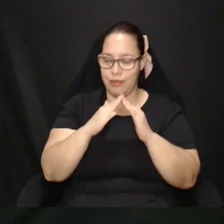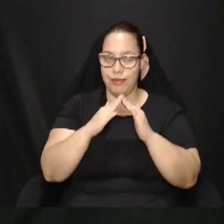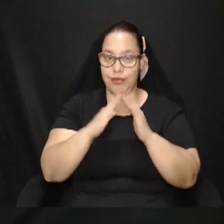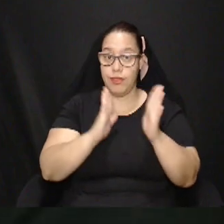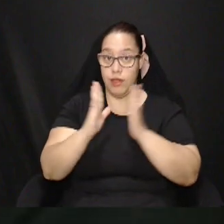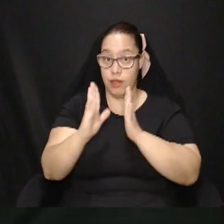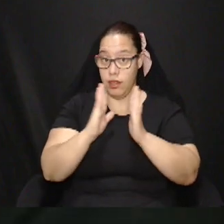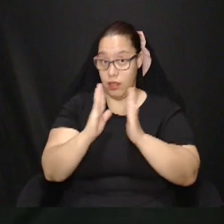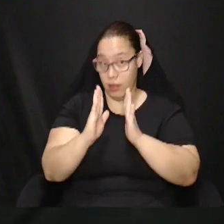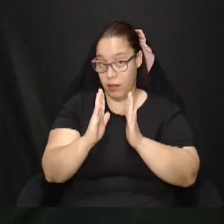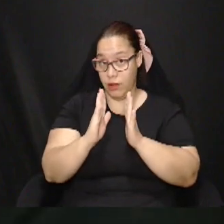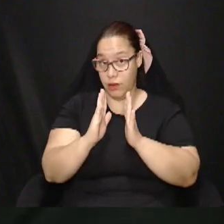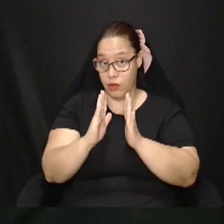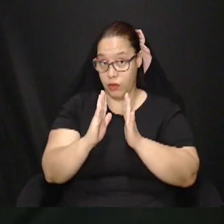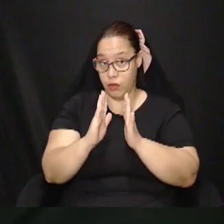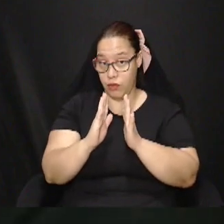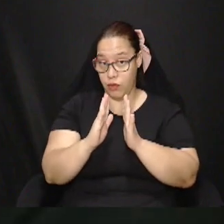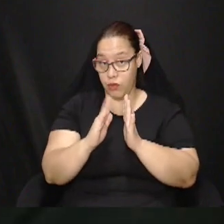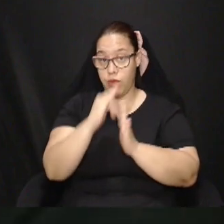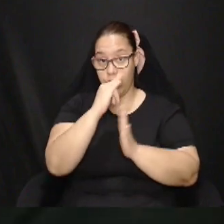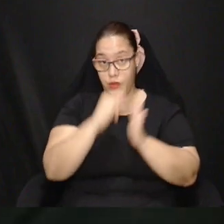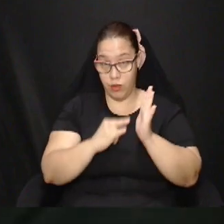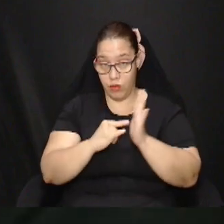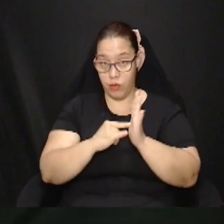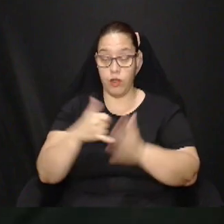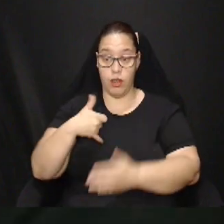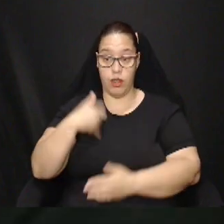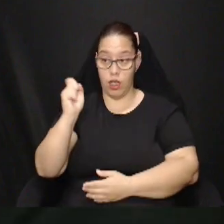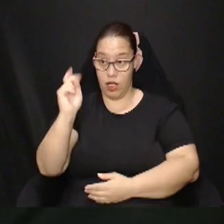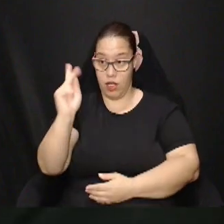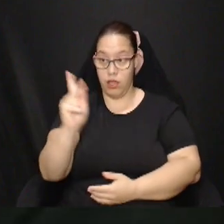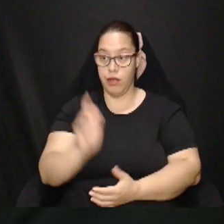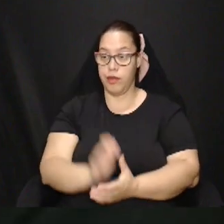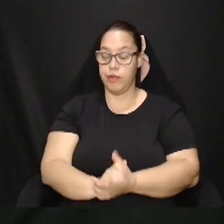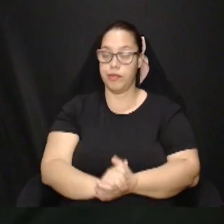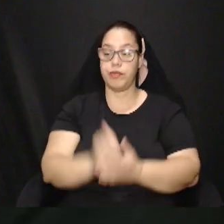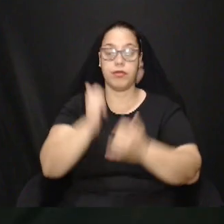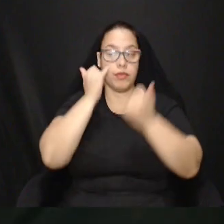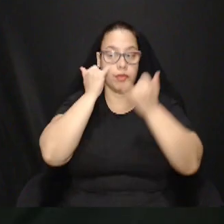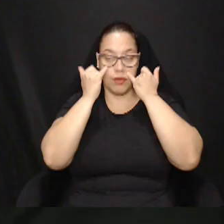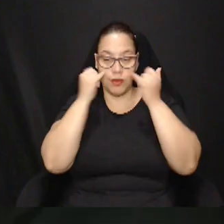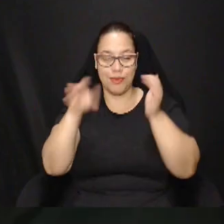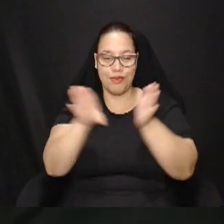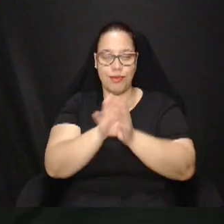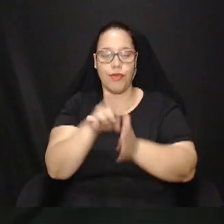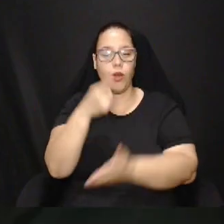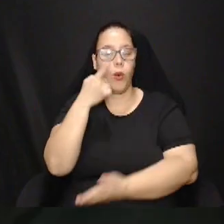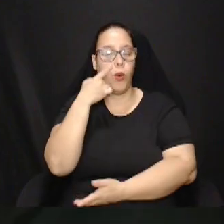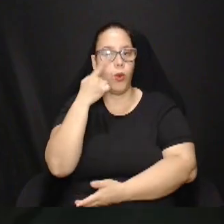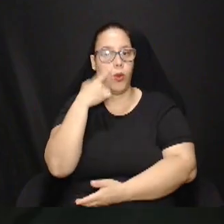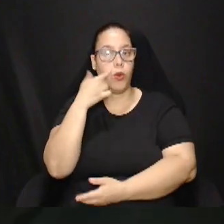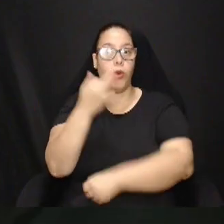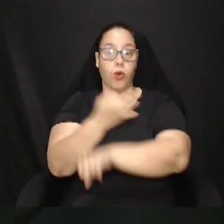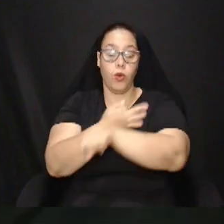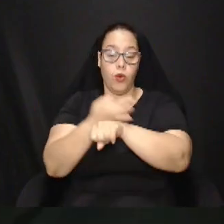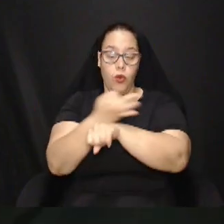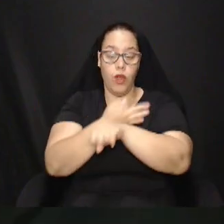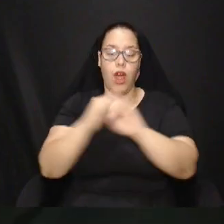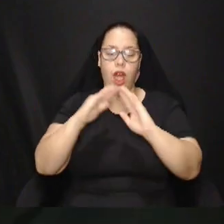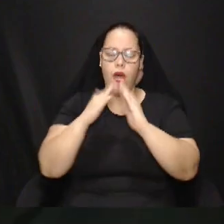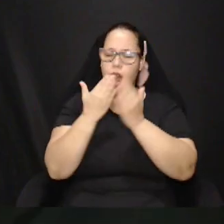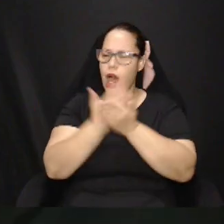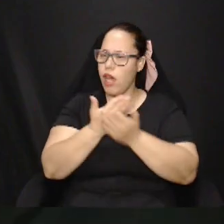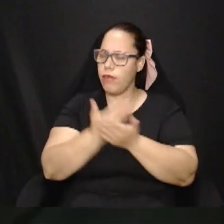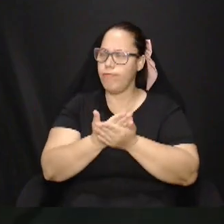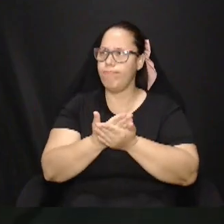o perfil e faixa etária, tá bom? Vamos lá, mais informação chegando. Olha, férias escolares, né?